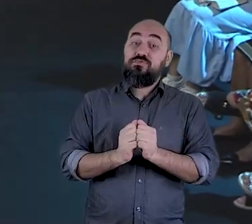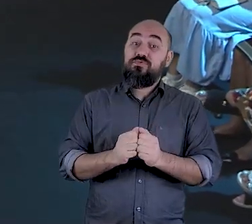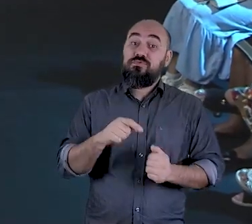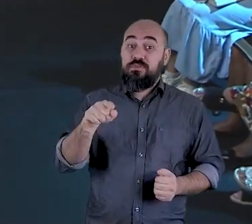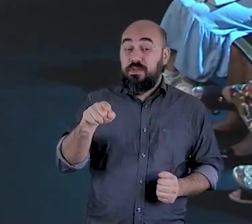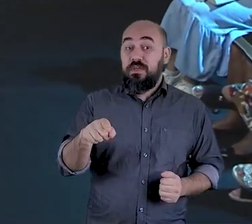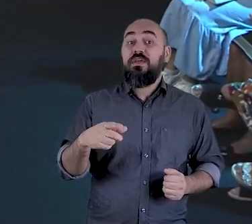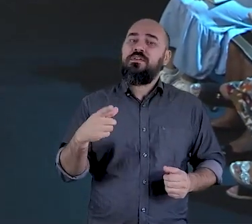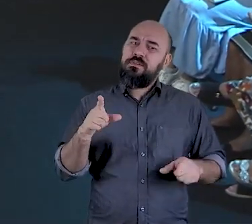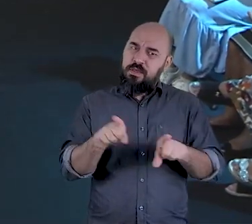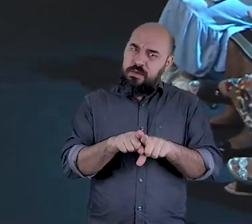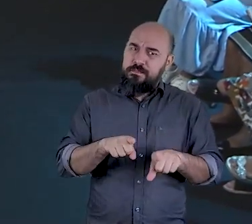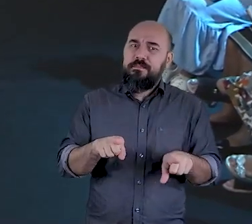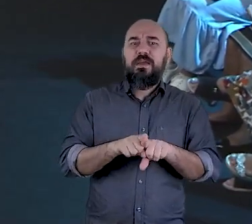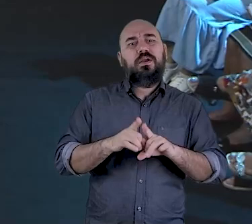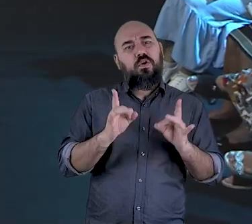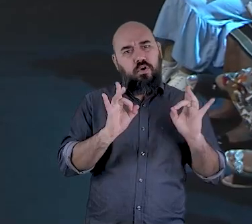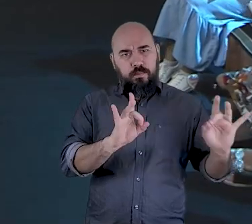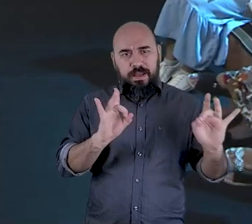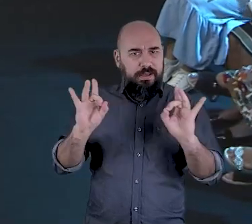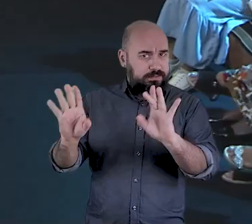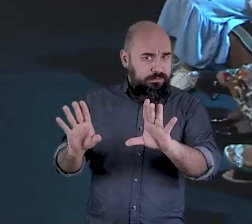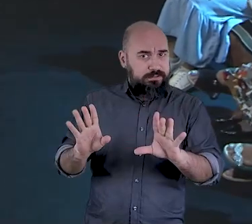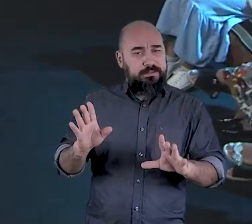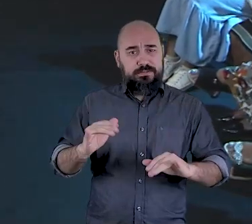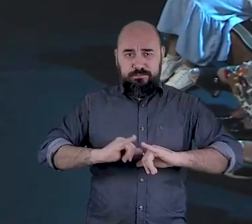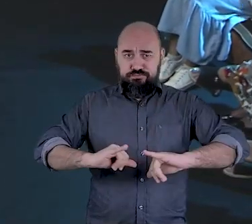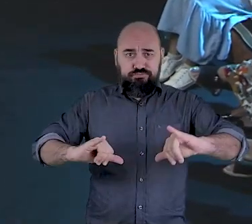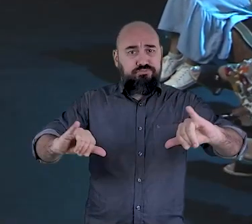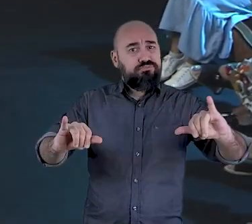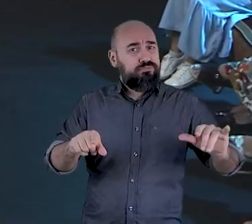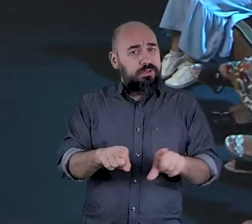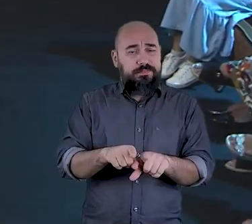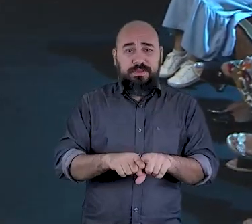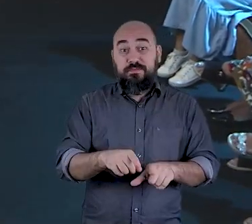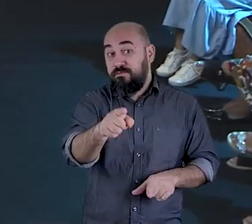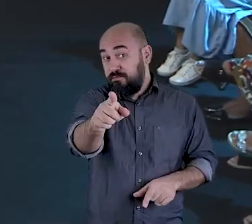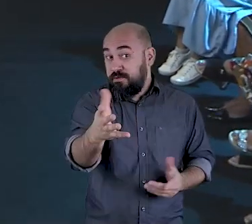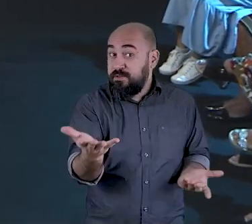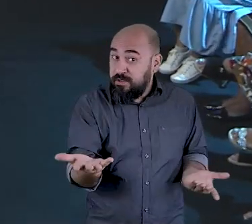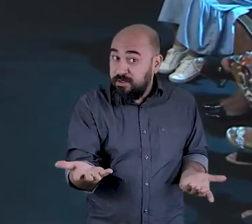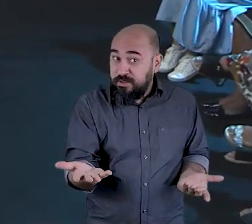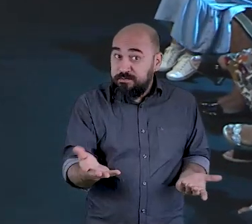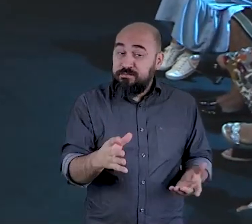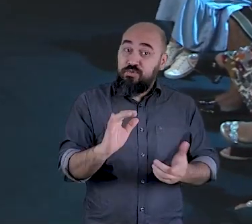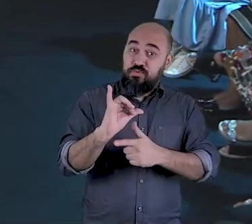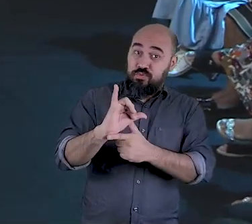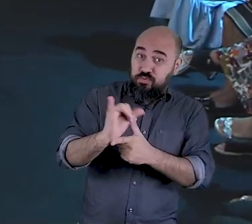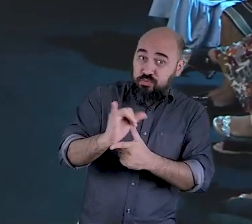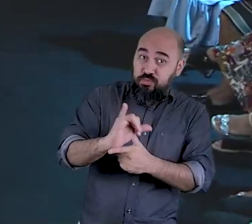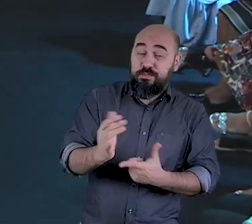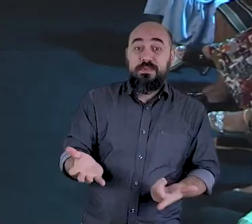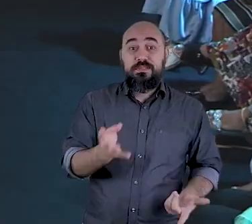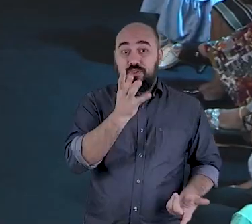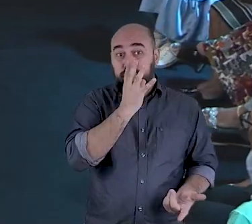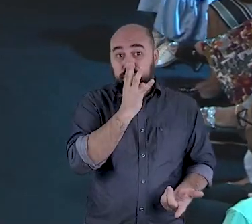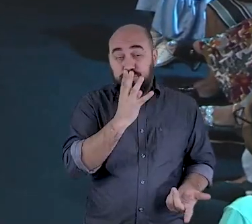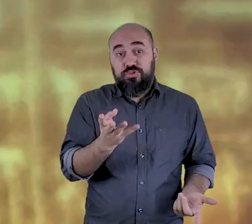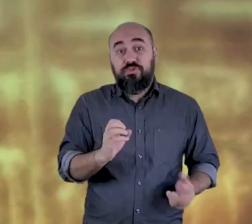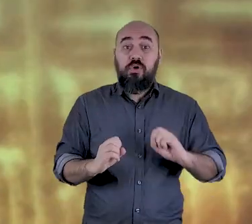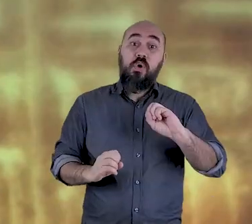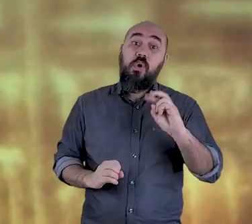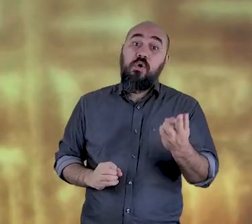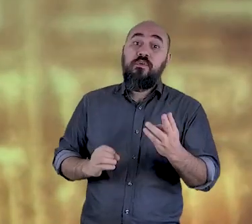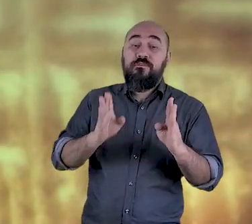São pessoas que compartilham esta mensagem com outras pessoas também e você também que está acompanhando no YouTube você que está acompanhando no